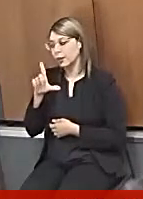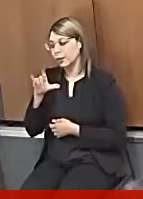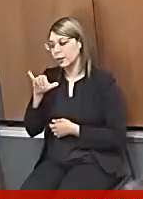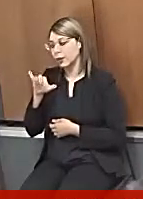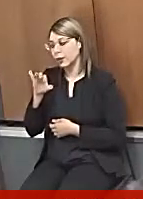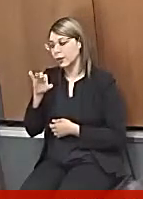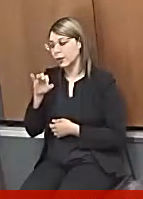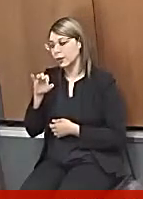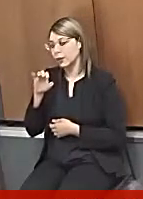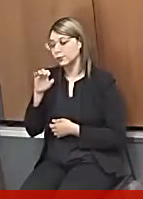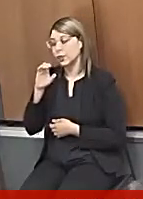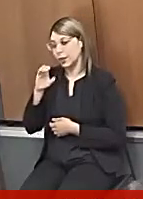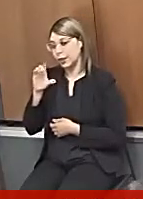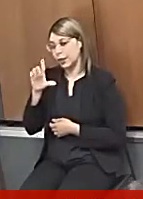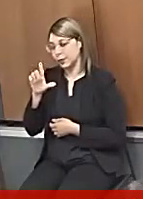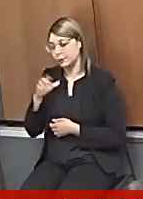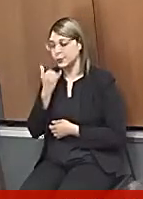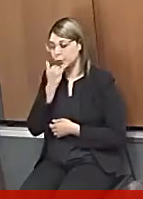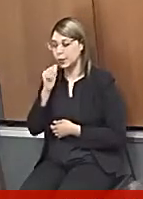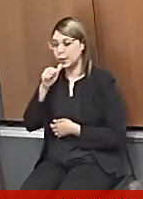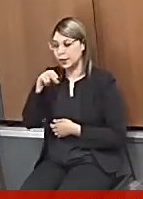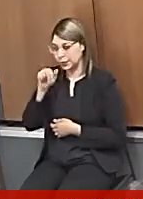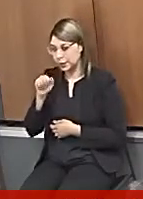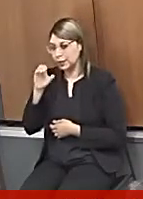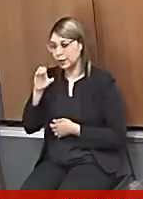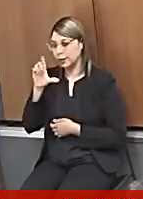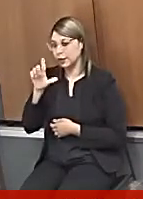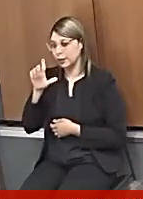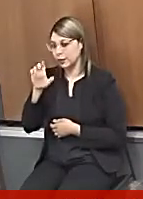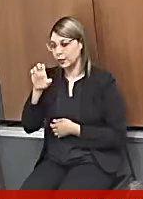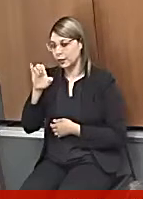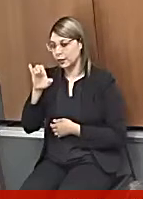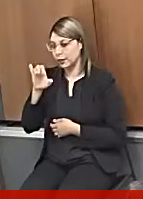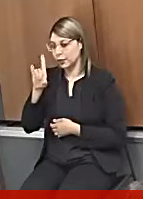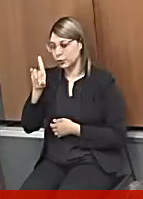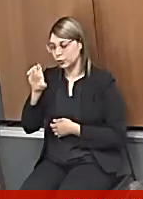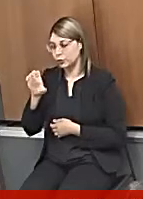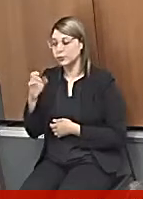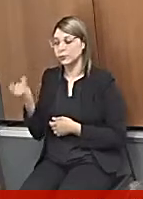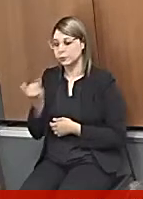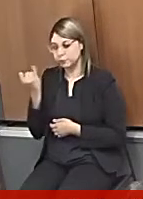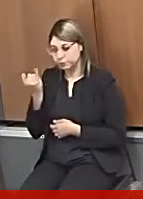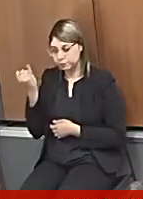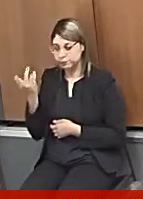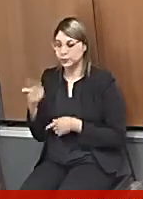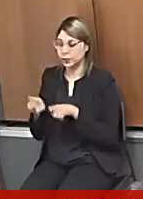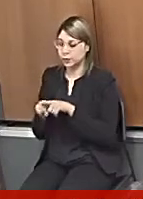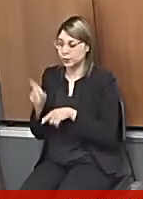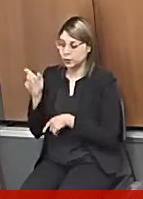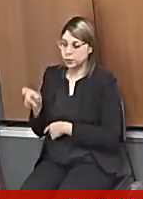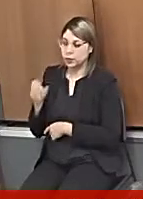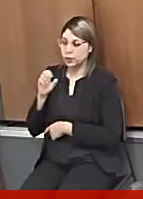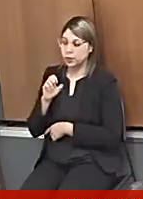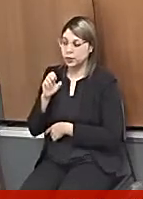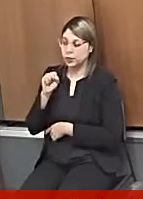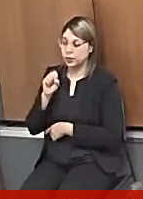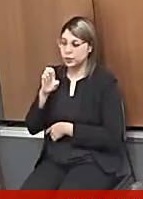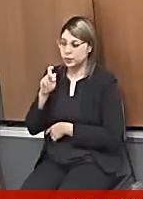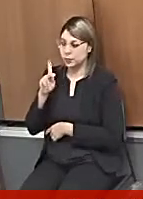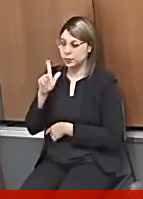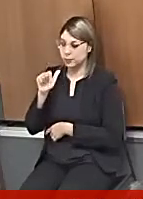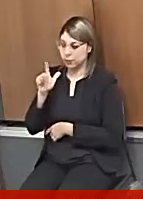a a segunda ana cleide é importantíssimo a presença da qda ser parte pertence geral da perícia médica